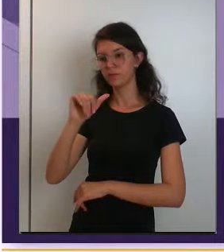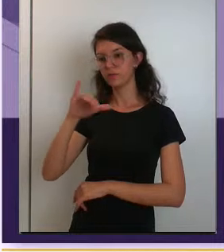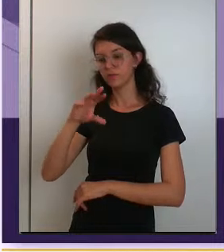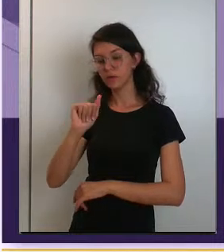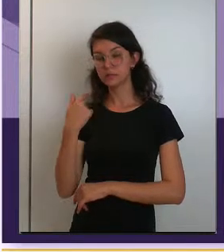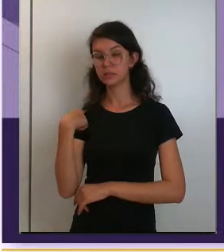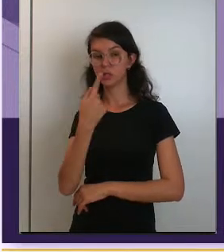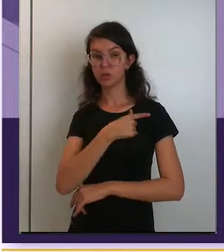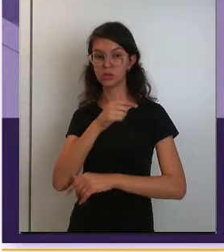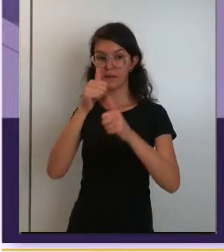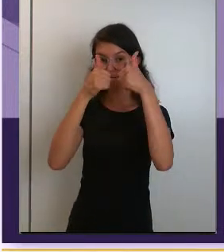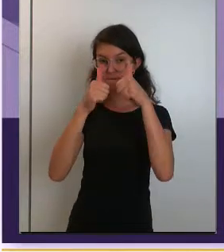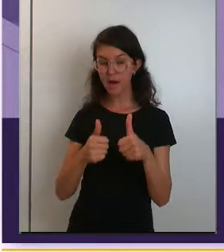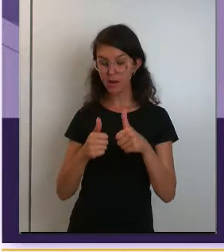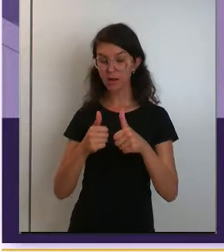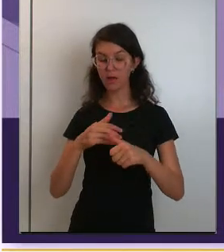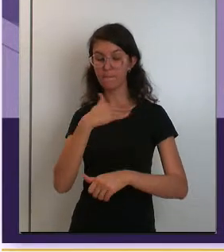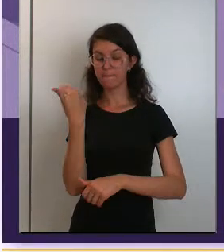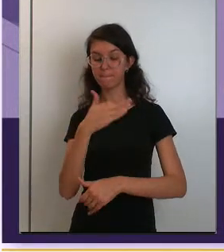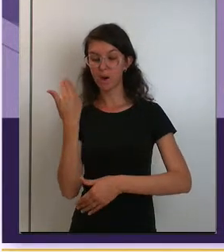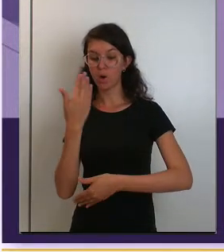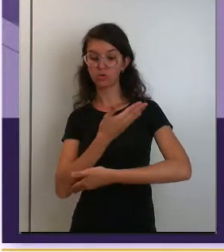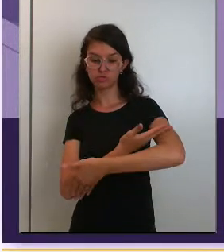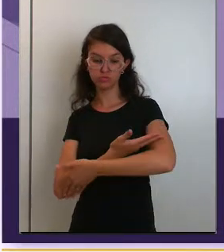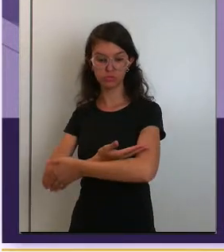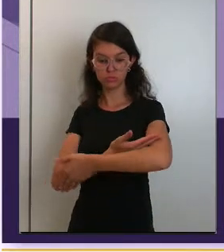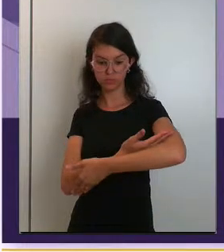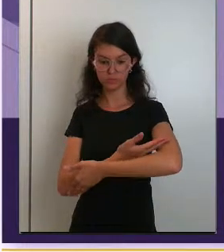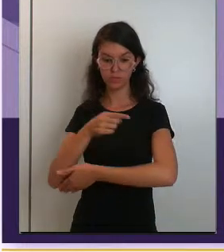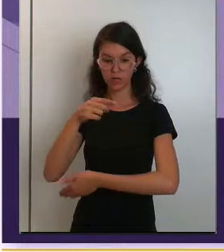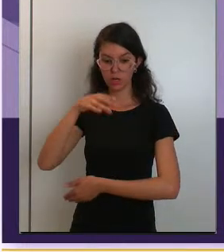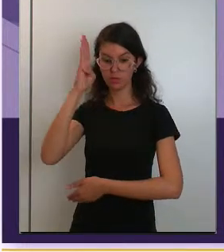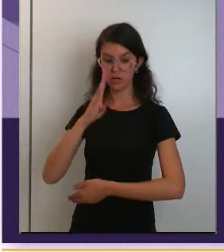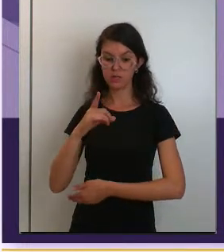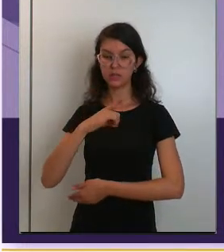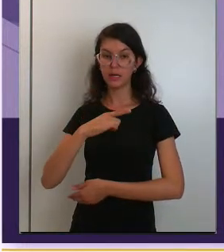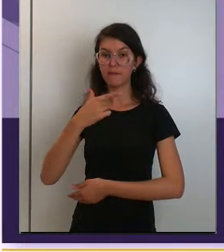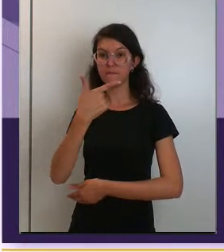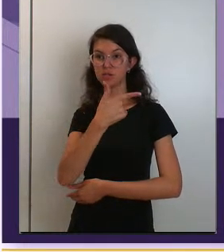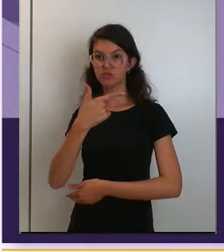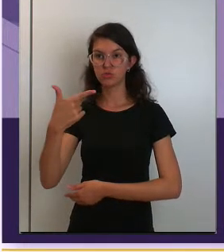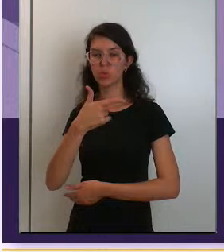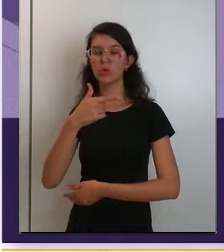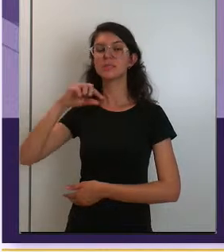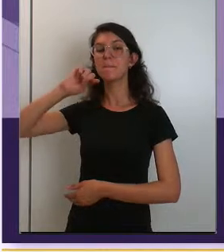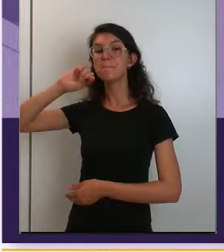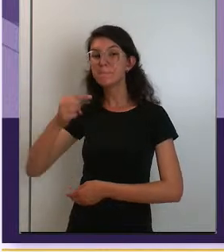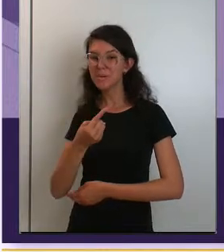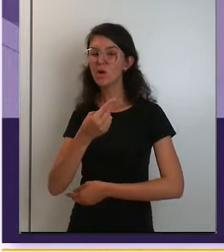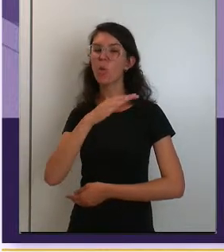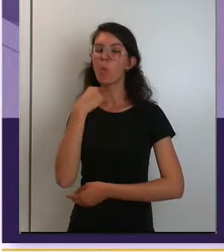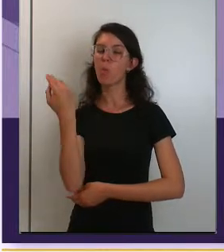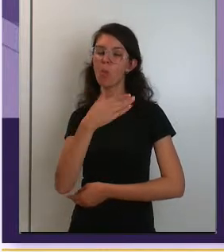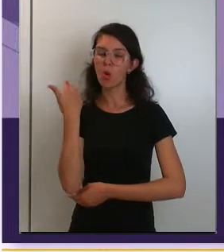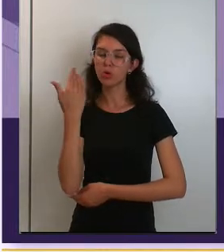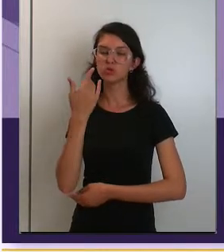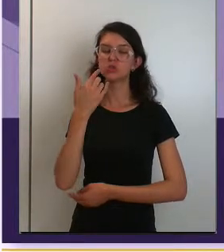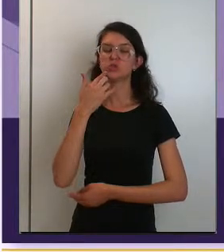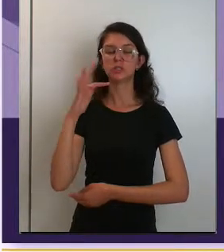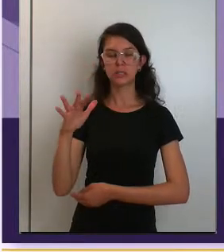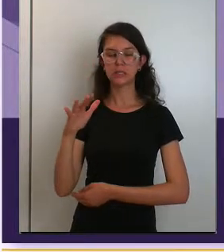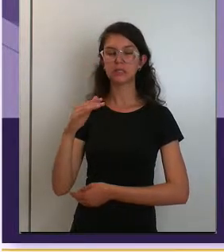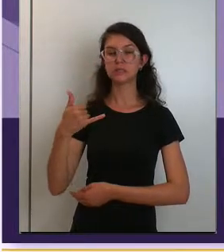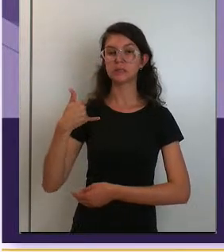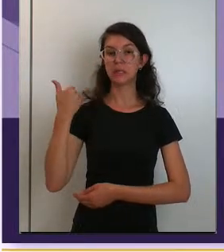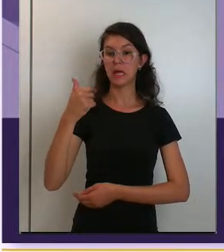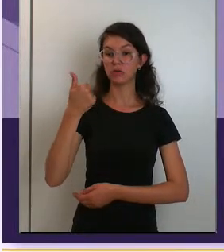avalia, né, as mortes infantis no Brasil. A gente tem cerca de 22 mil óbitos de crianças com menos de um ano de vida